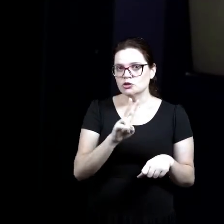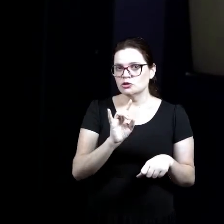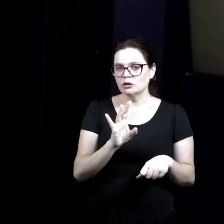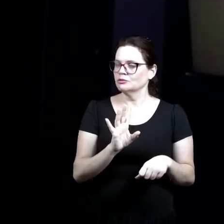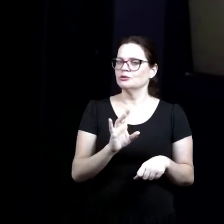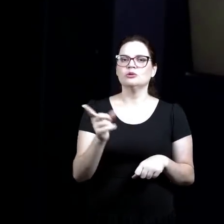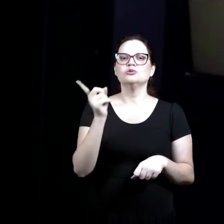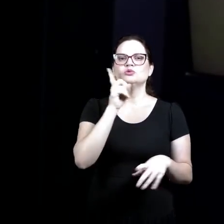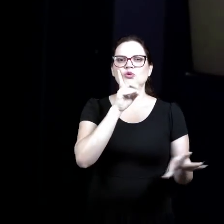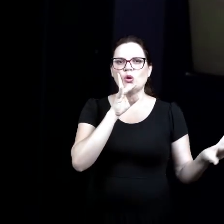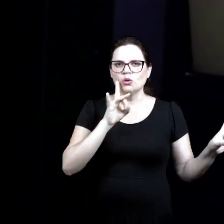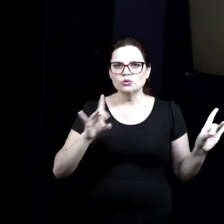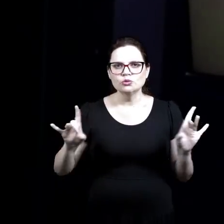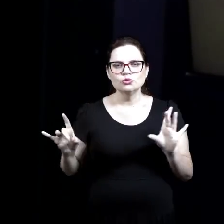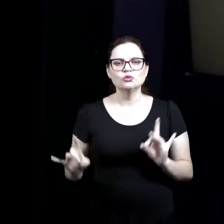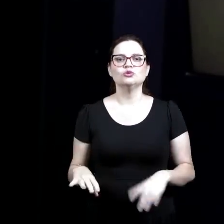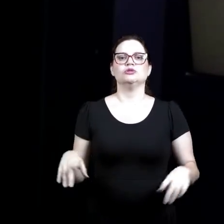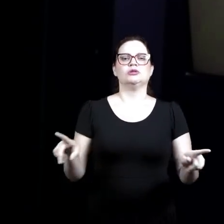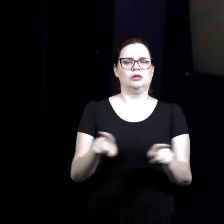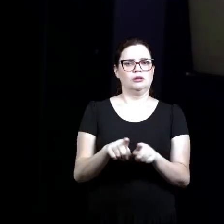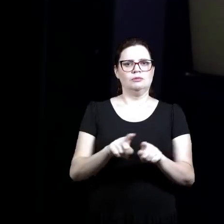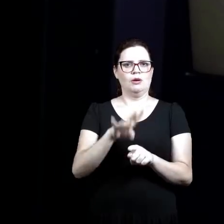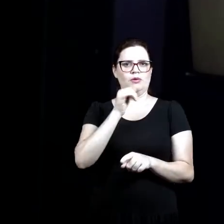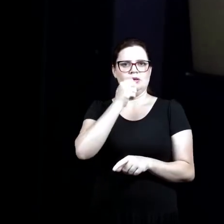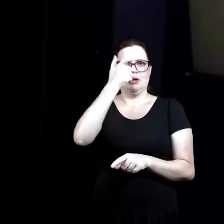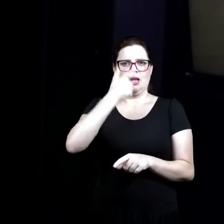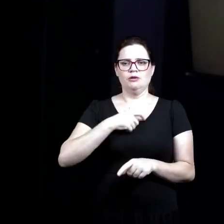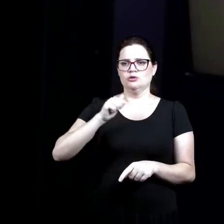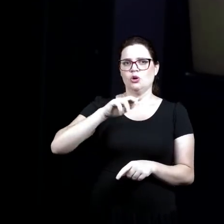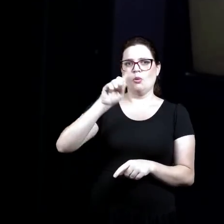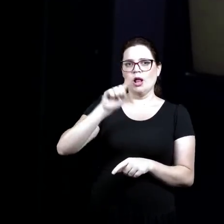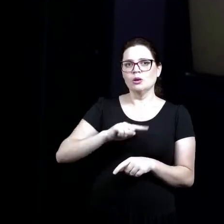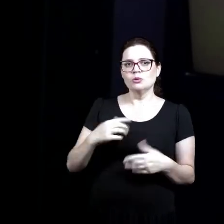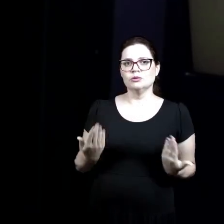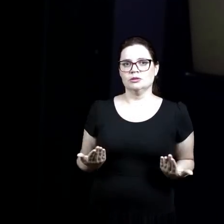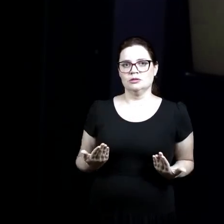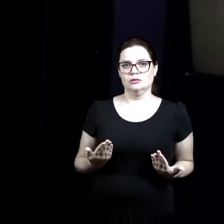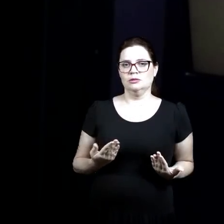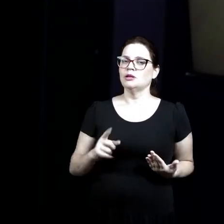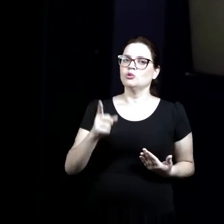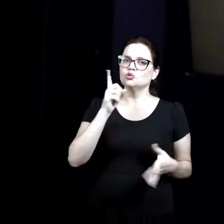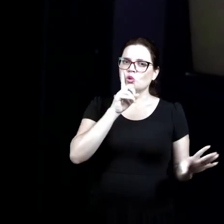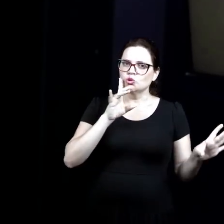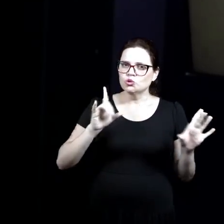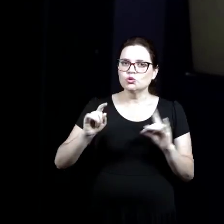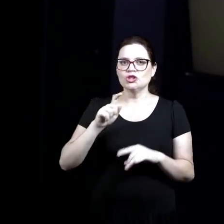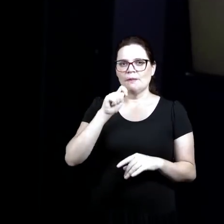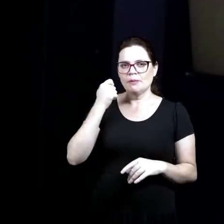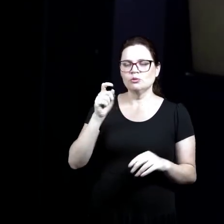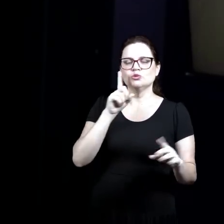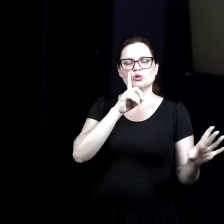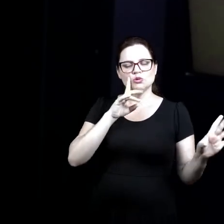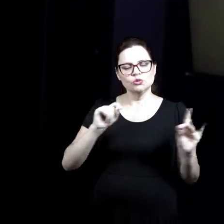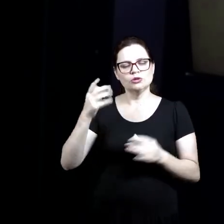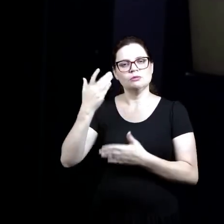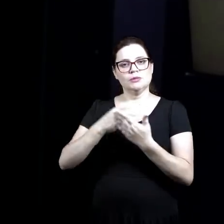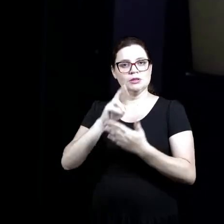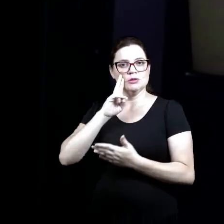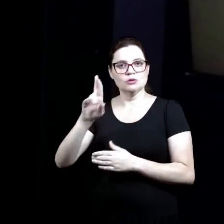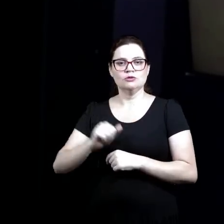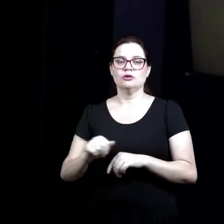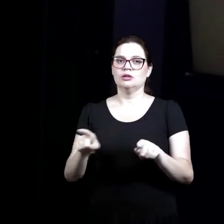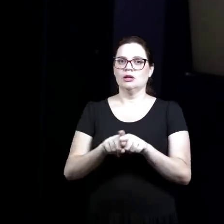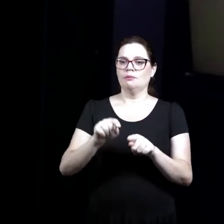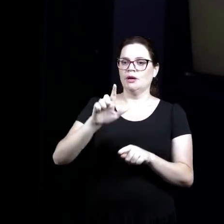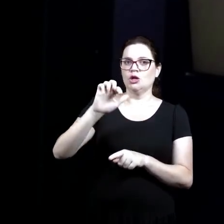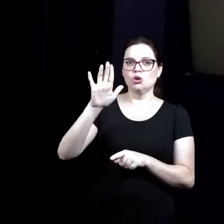né, bebe água uma vez só. Eu sou a luz do mundo. Está na luz. Apagou aqui, trevas. Você precisa de luz. Então é